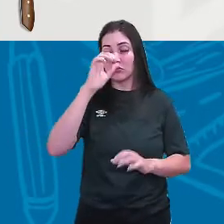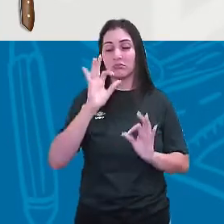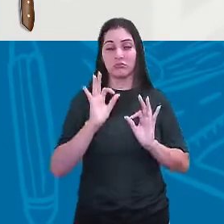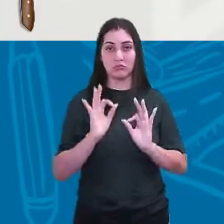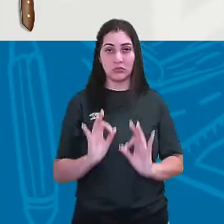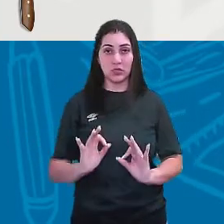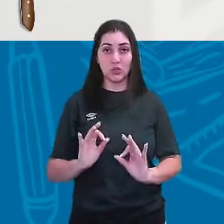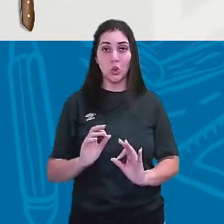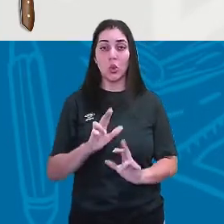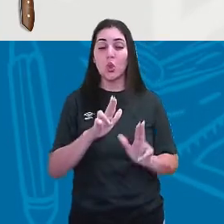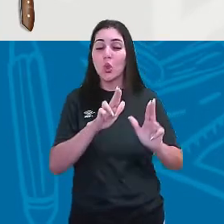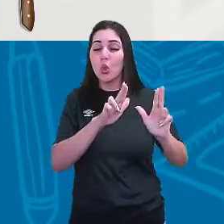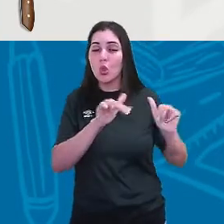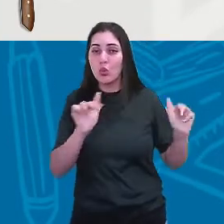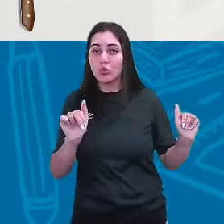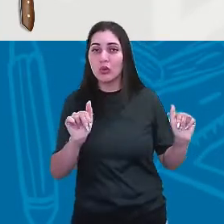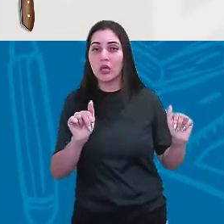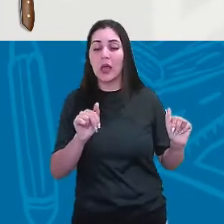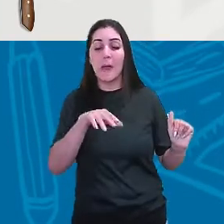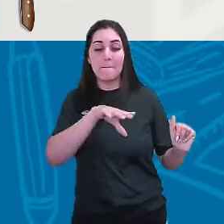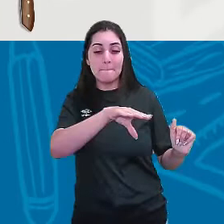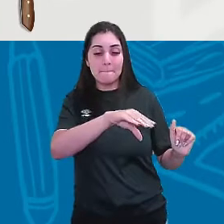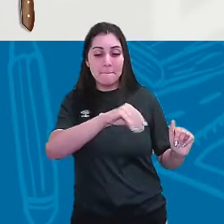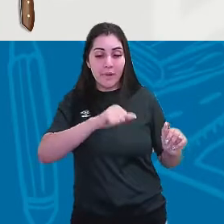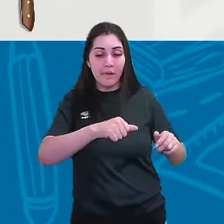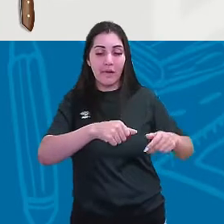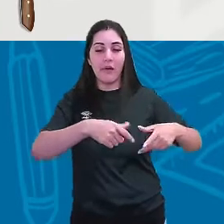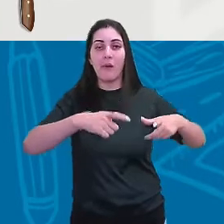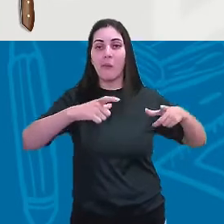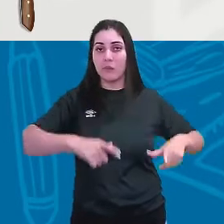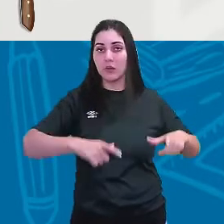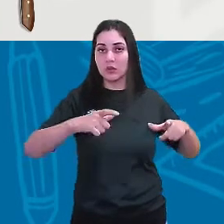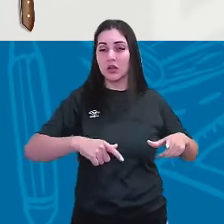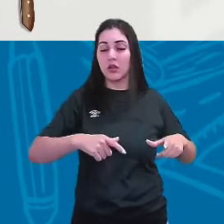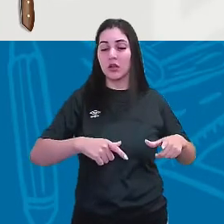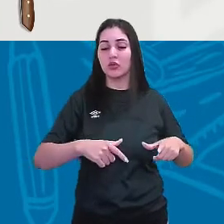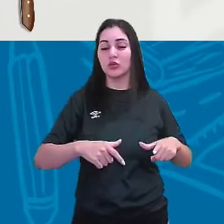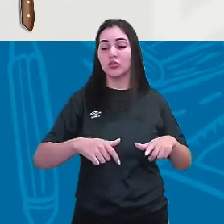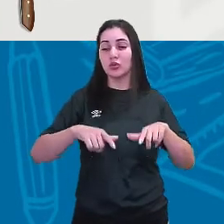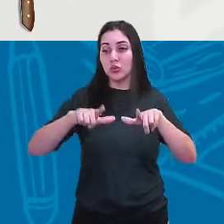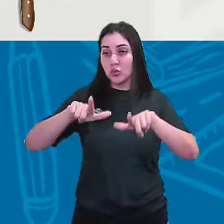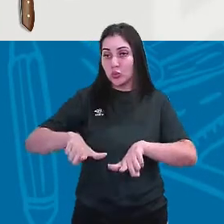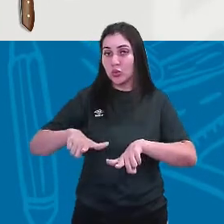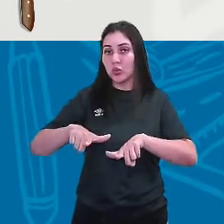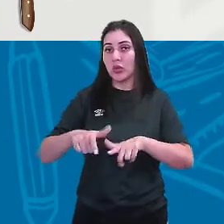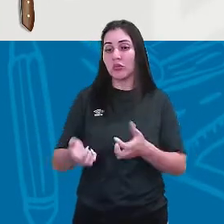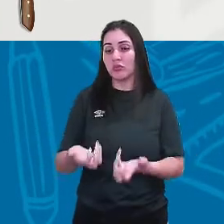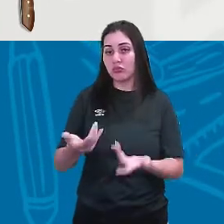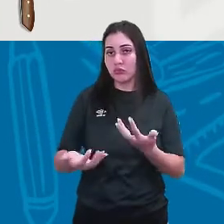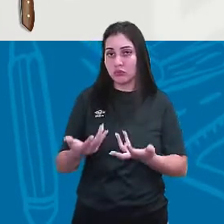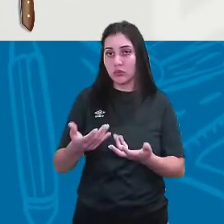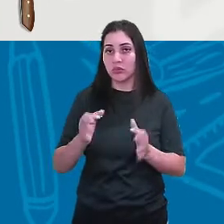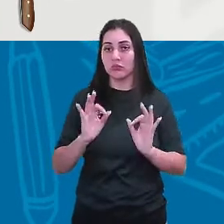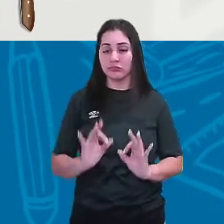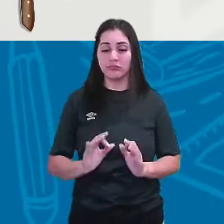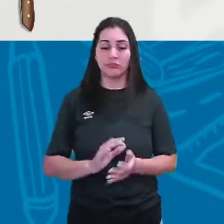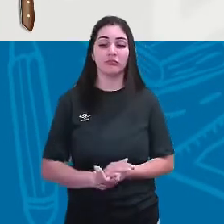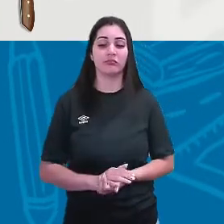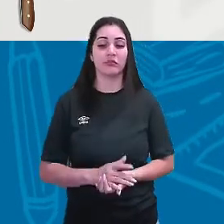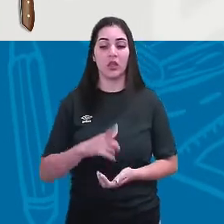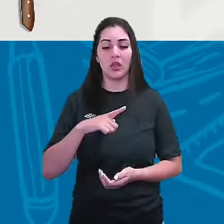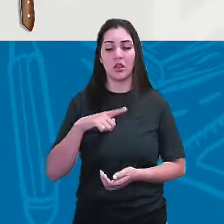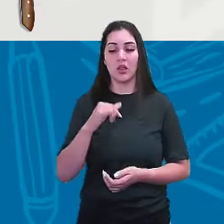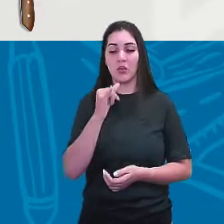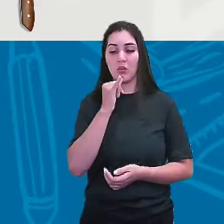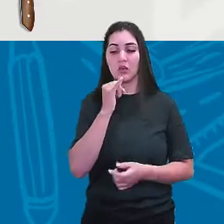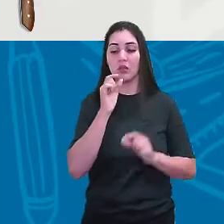Então, jamais manuseiem essas panelas que estão lá no fogão, tá certo? E aí eu trouxe até um